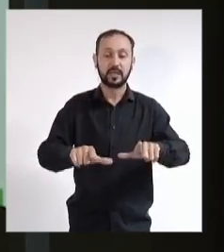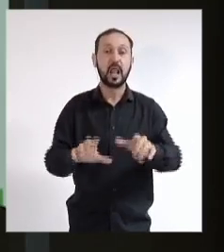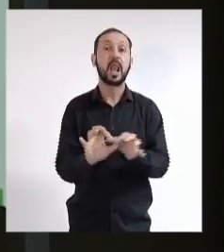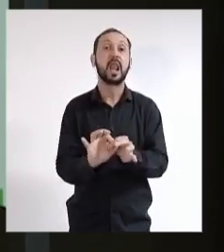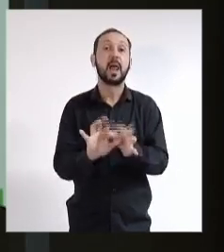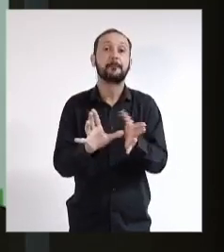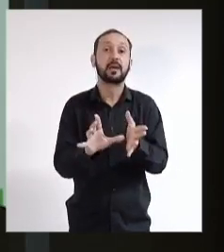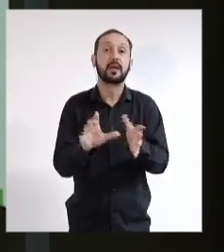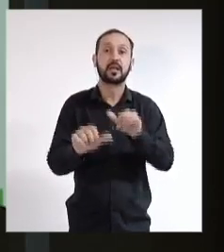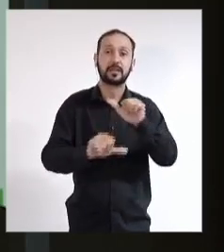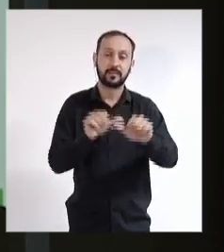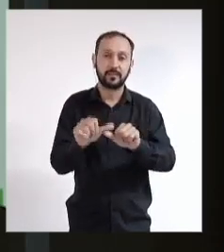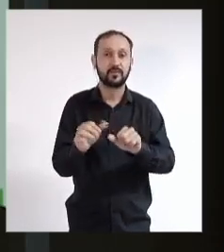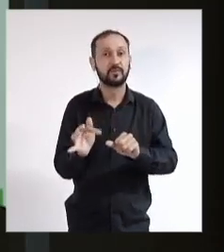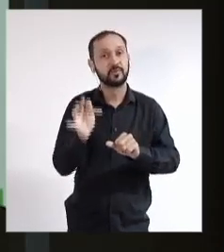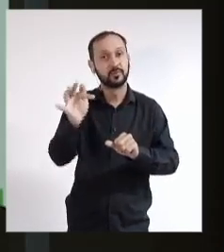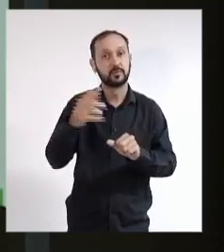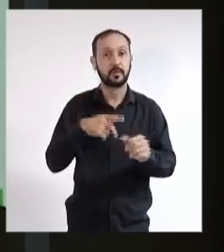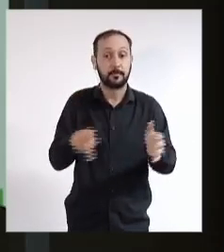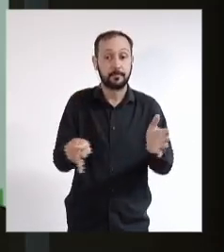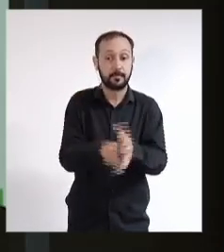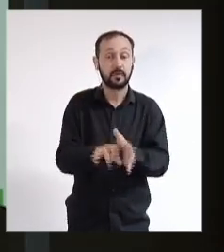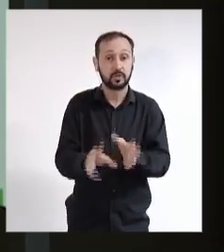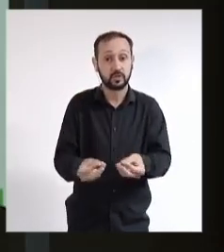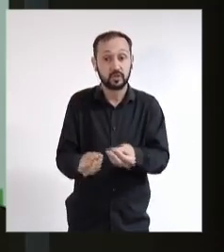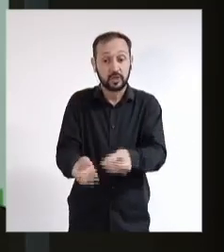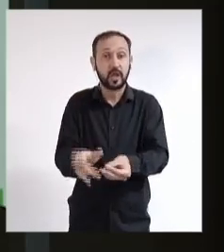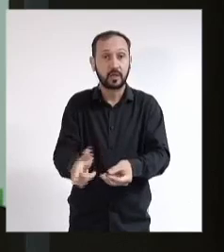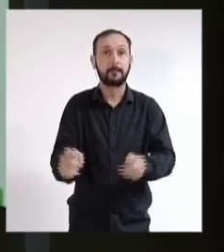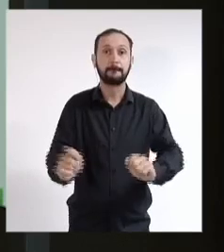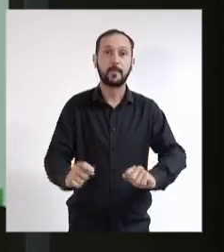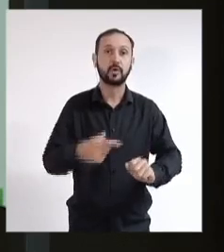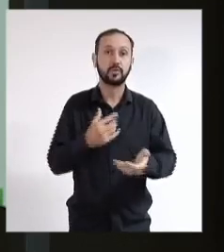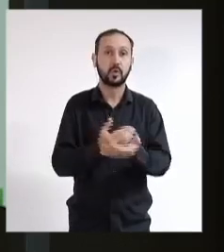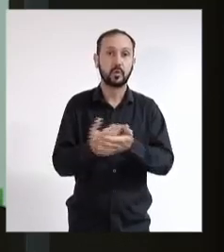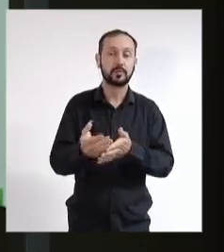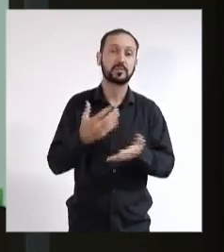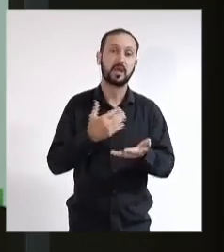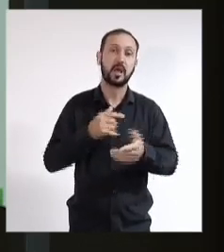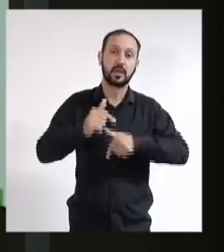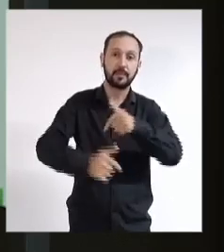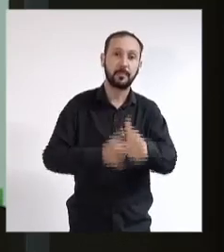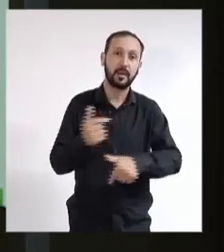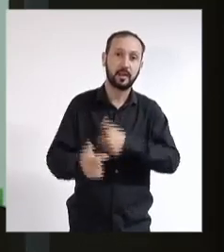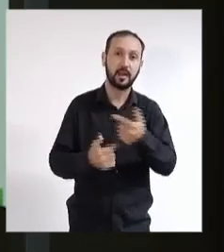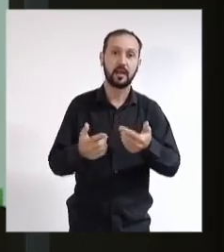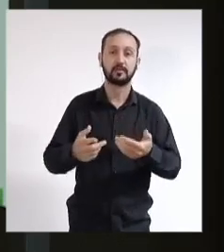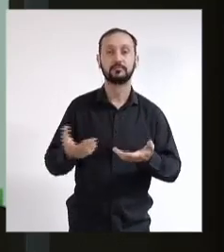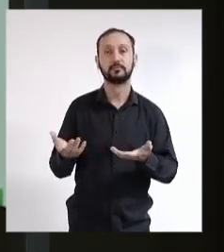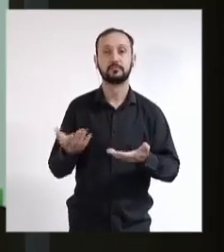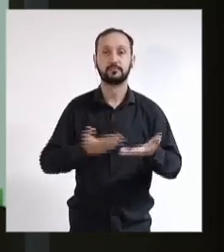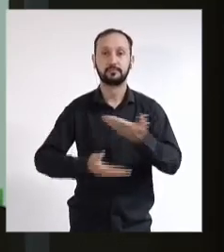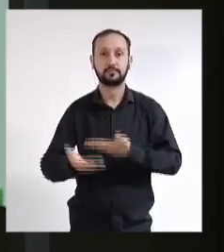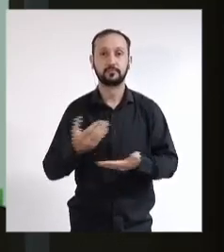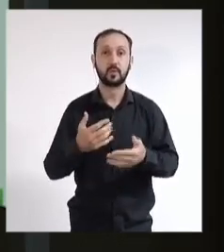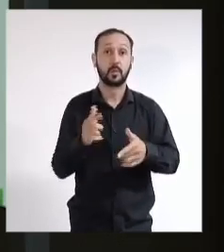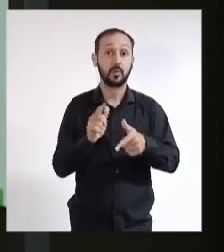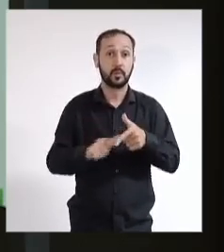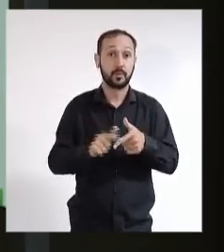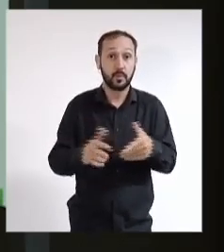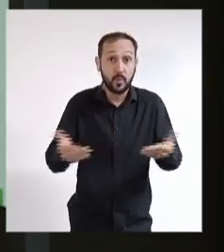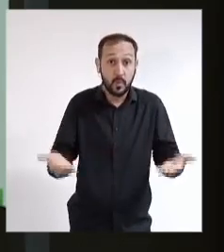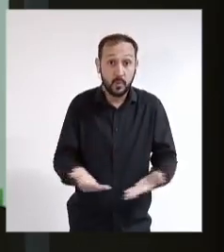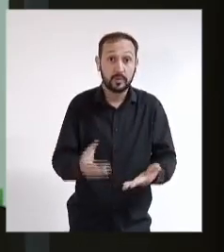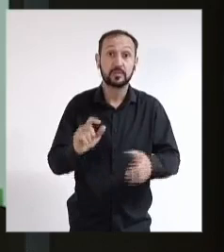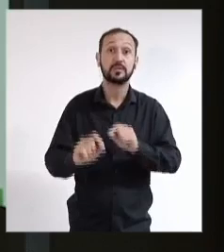para regularização fundiária está na mão do proprietário rural ele já pode levar e comercializar com as pessoas o entrave que nós estamos tendo